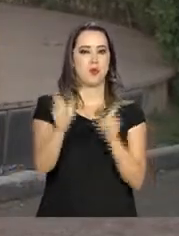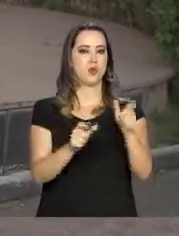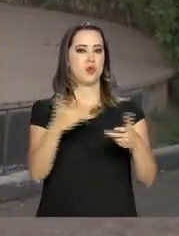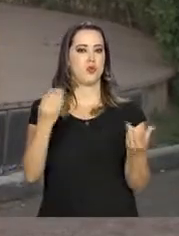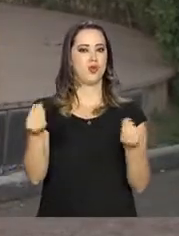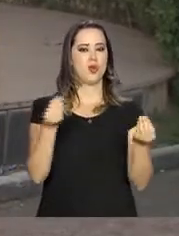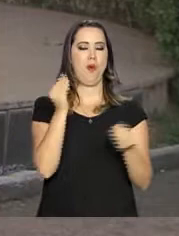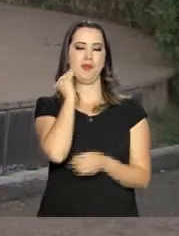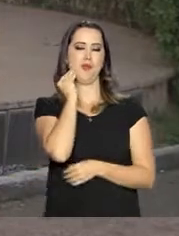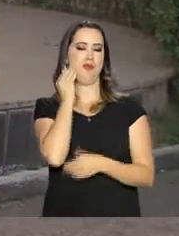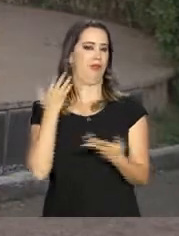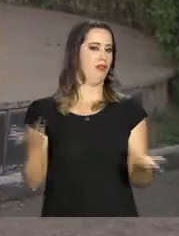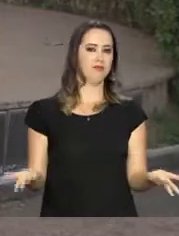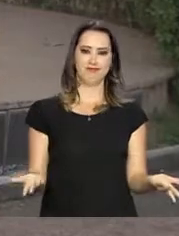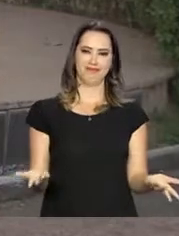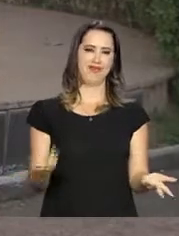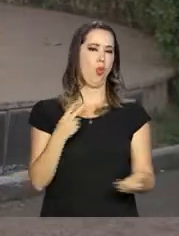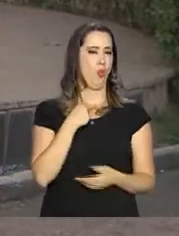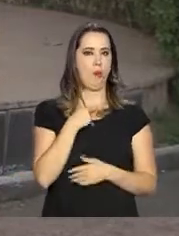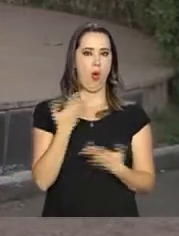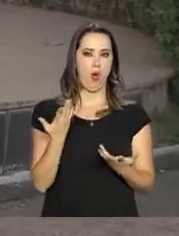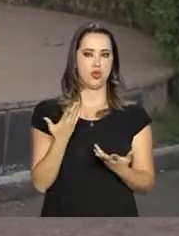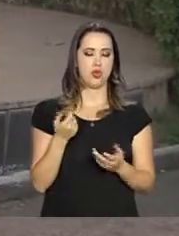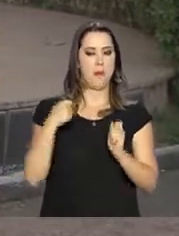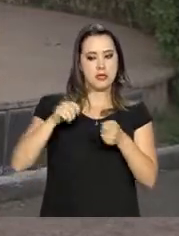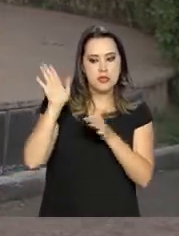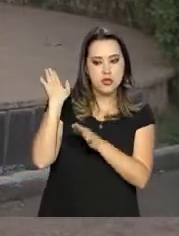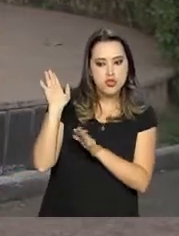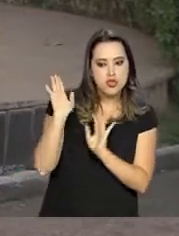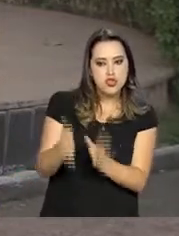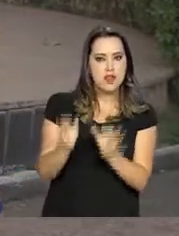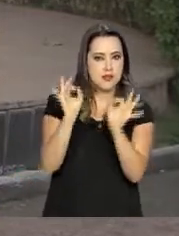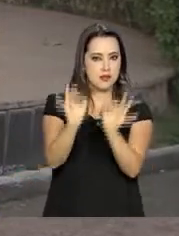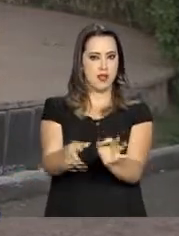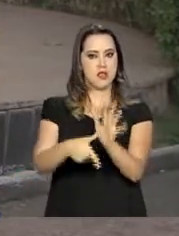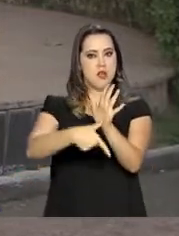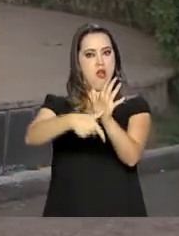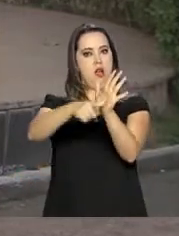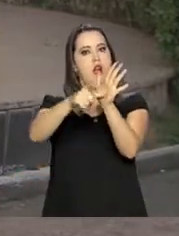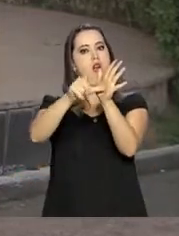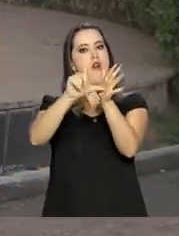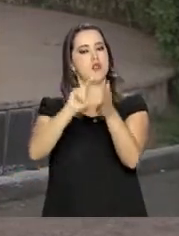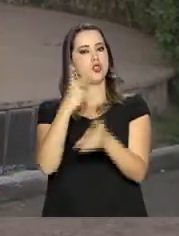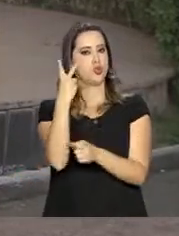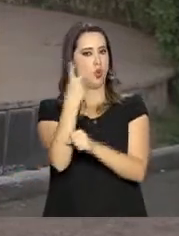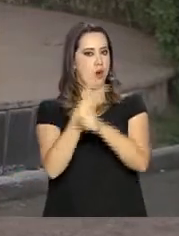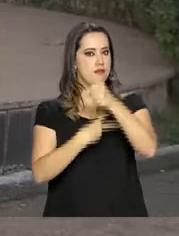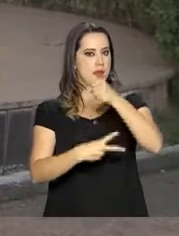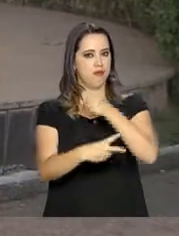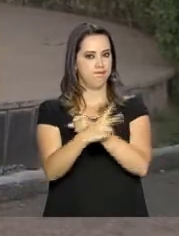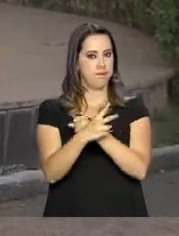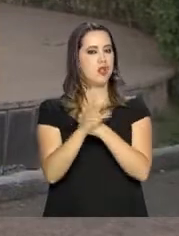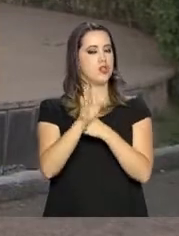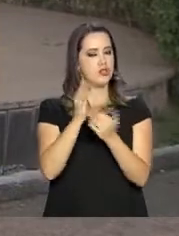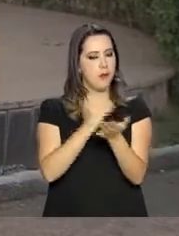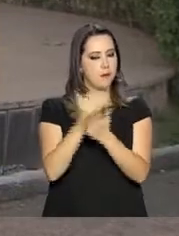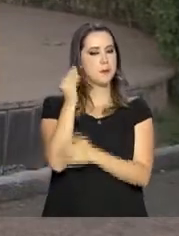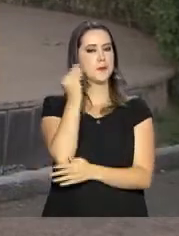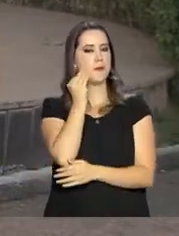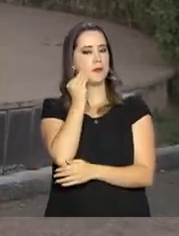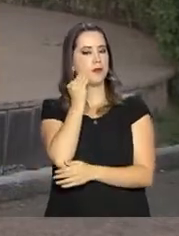você está testando o aplicativo isso não pode acontecer então o beijo é muito ano muito tempo antes do sim dois anos antes já começa a fazer os testes